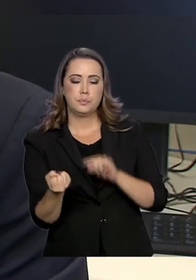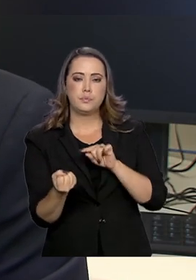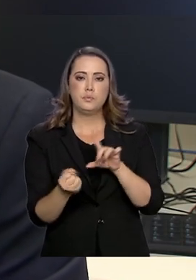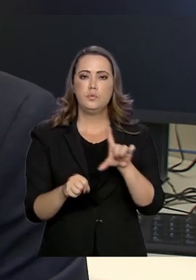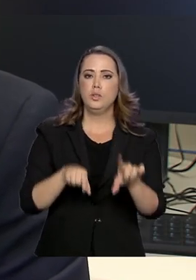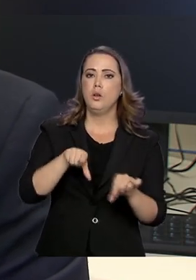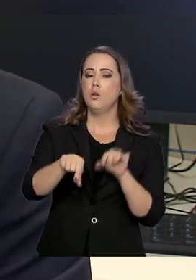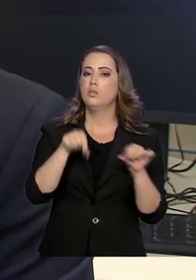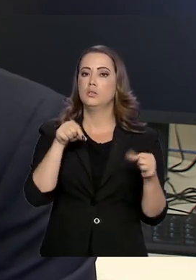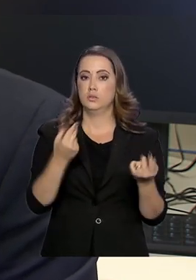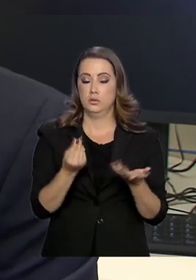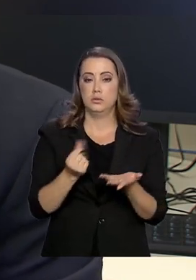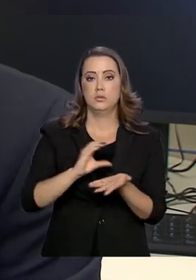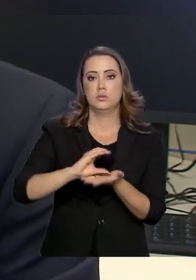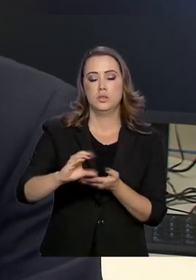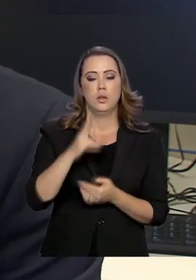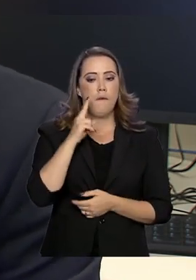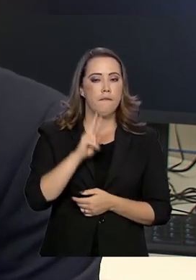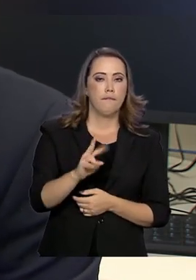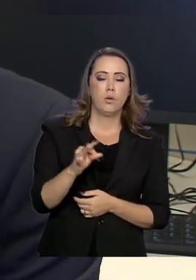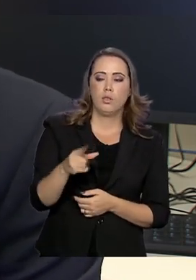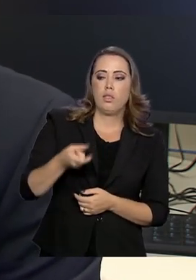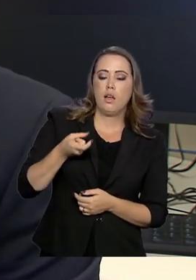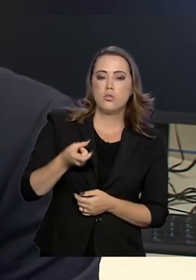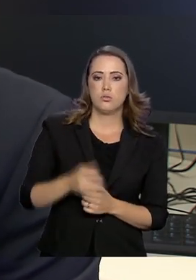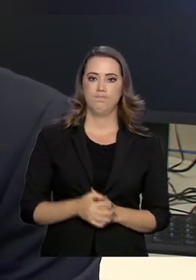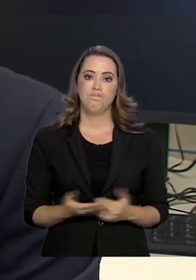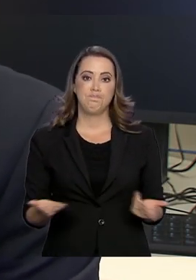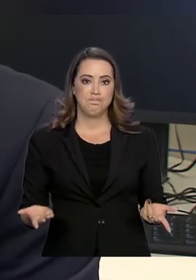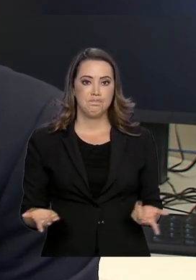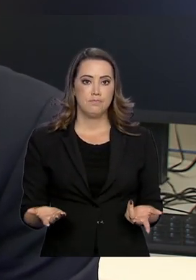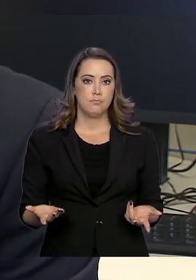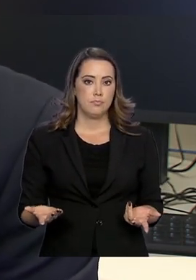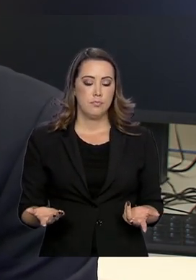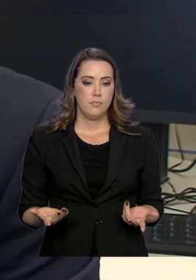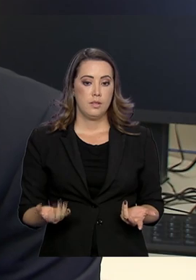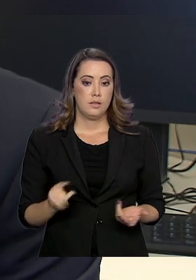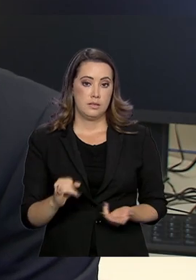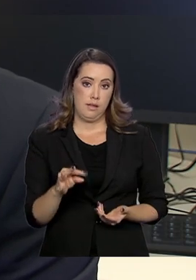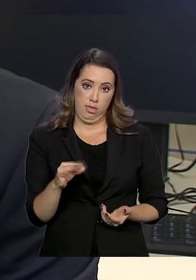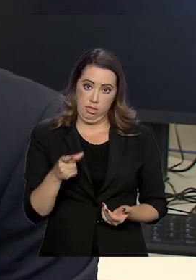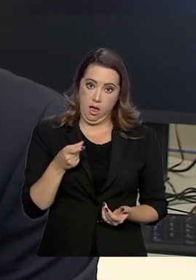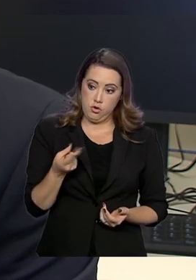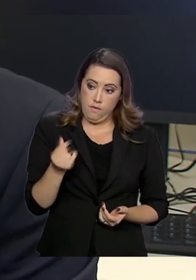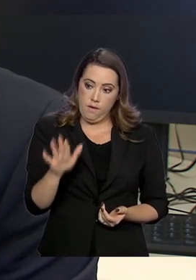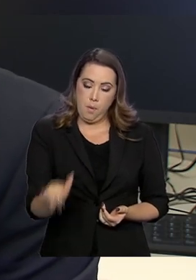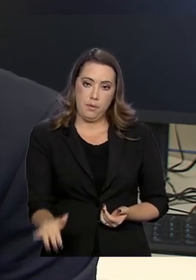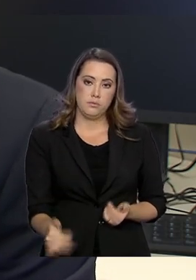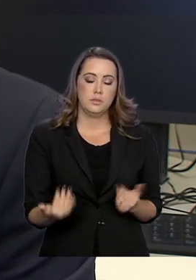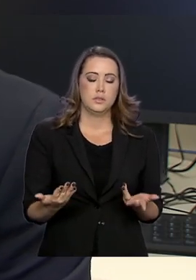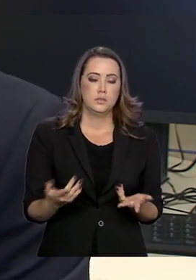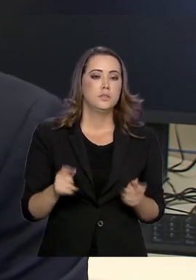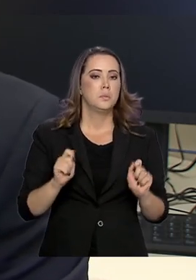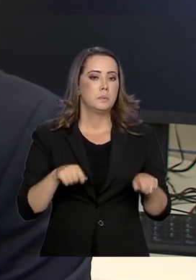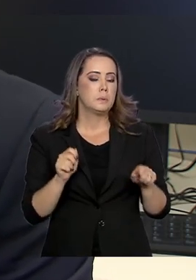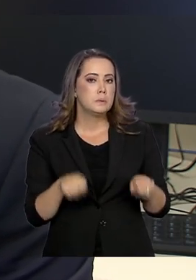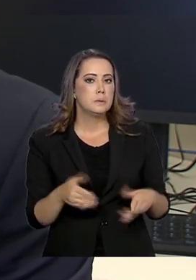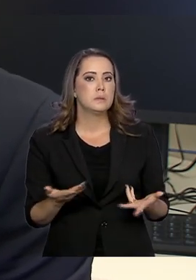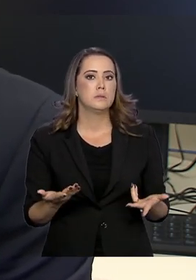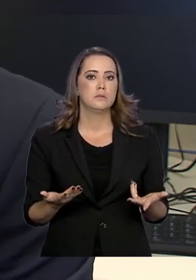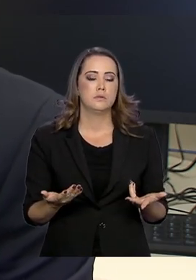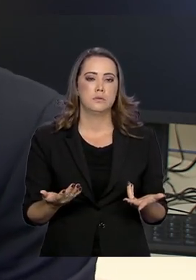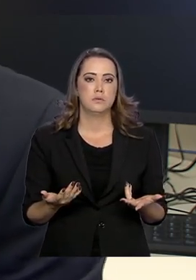decisões de investimento, olham para essa taxa. E se essa taxa está muito baixa, muito provavelmente,